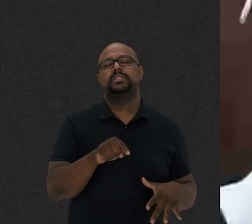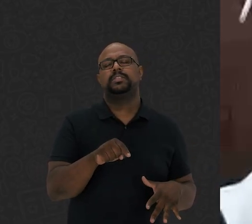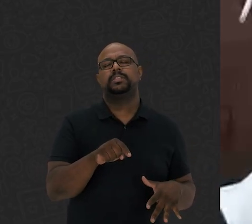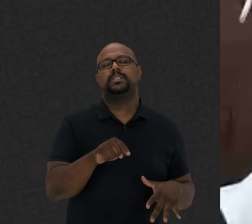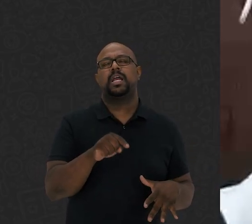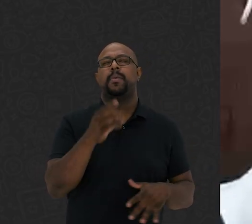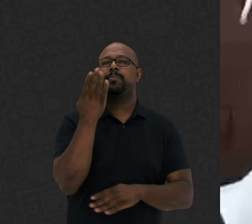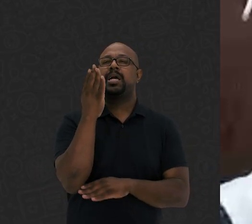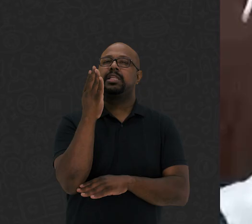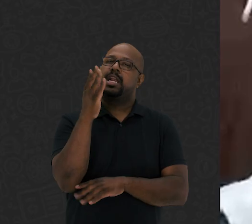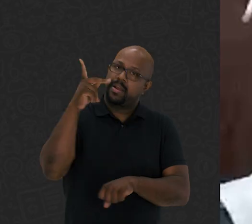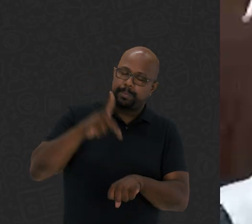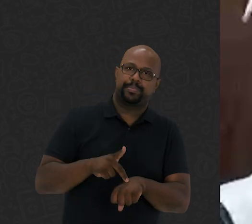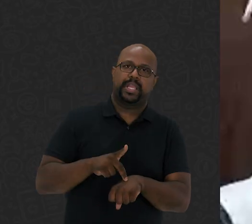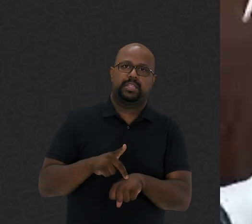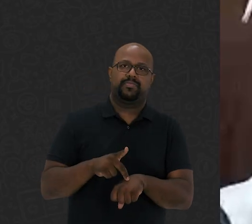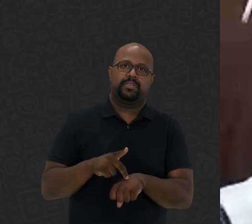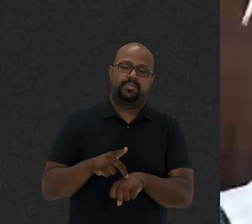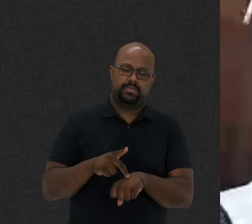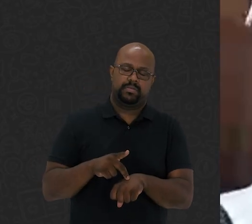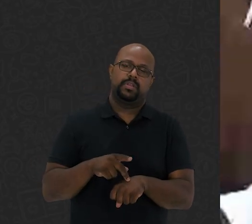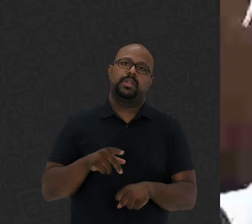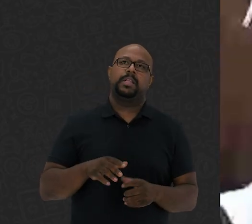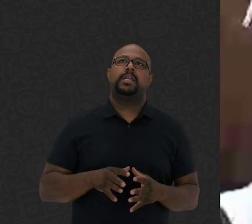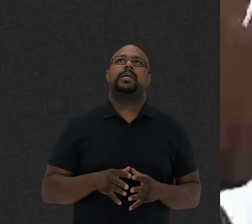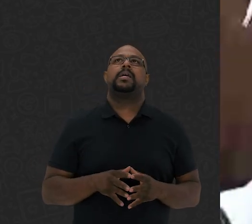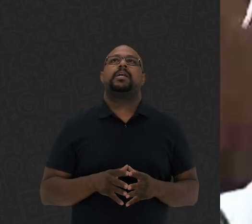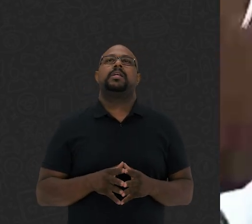dessas madeiras que virou pedras.